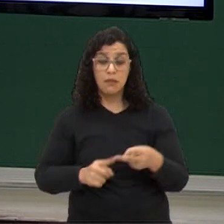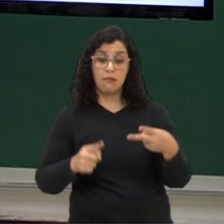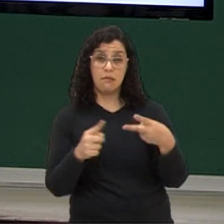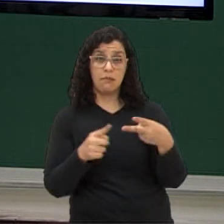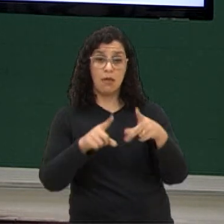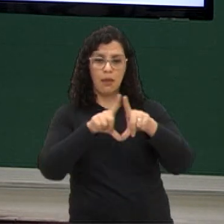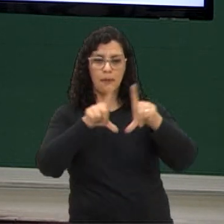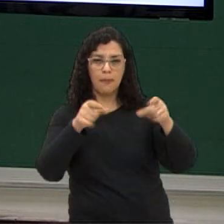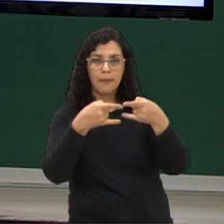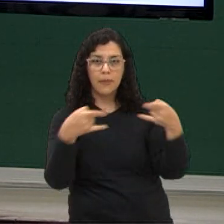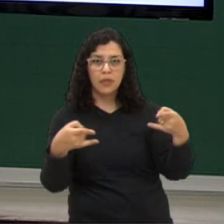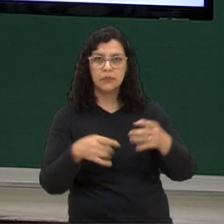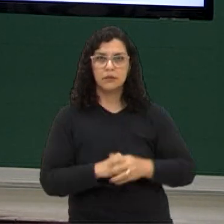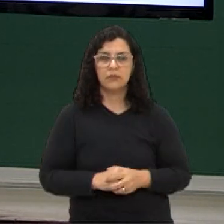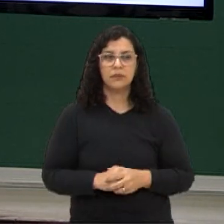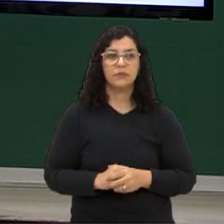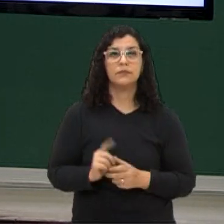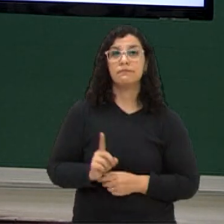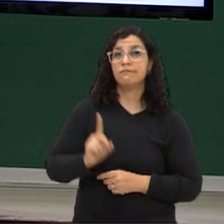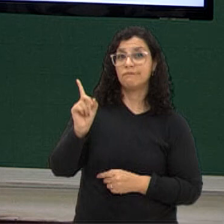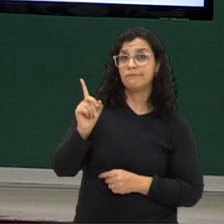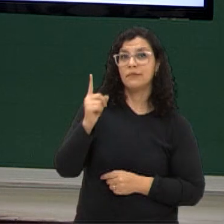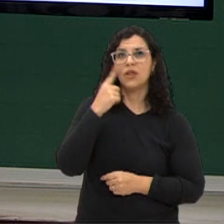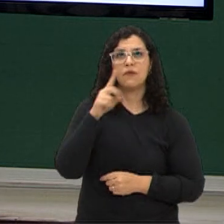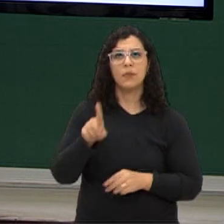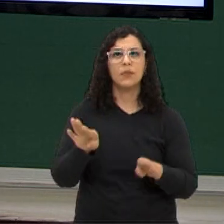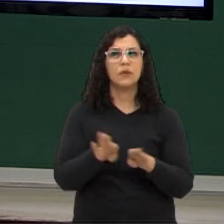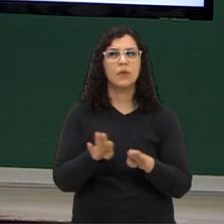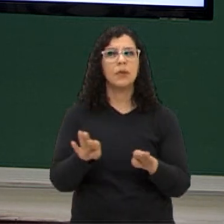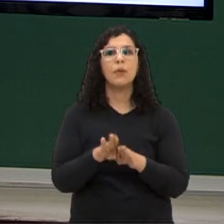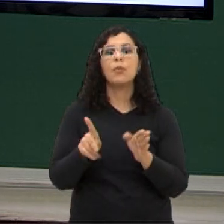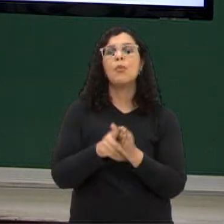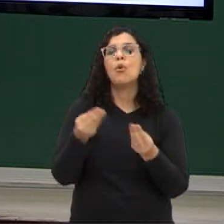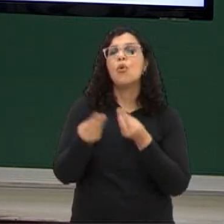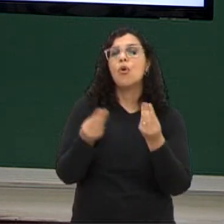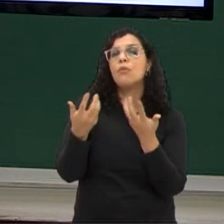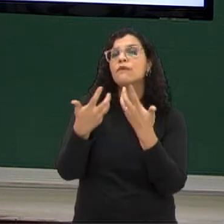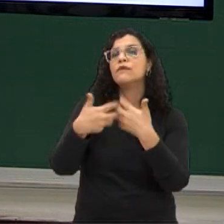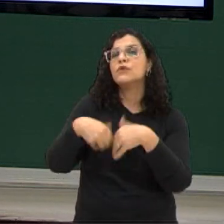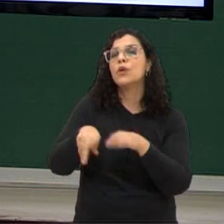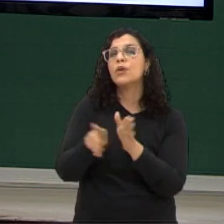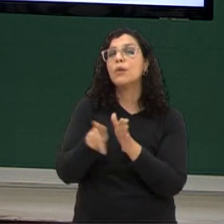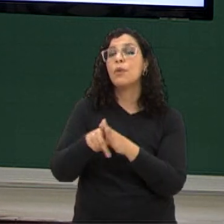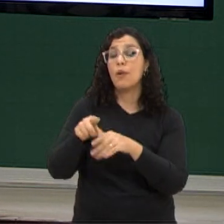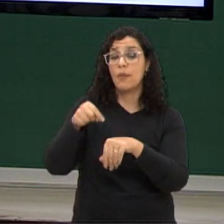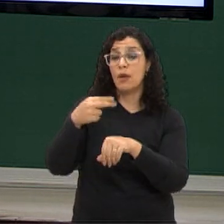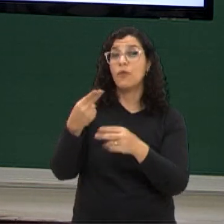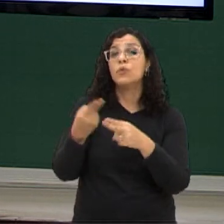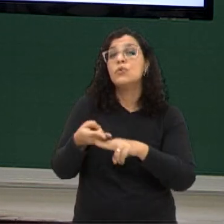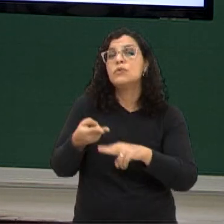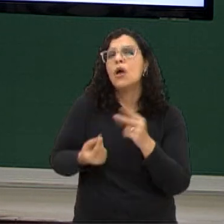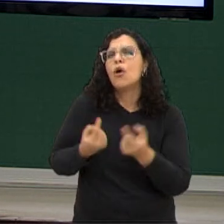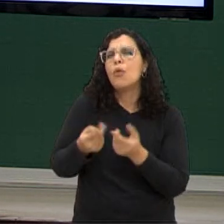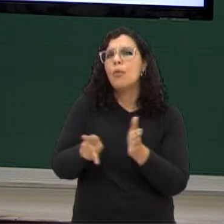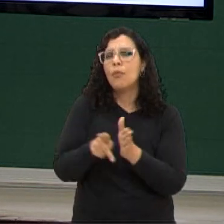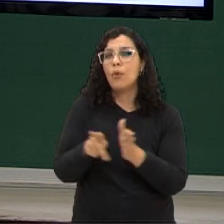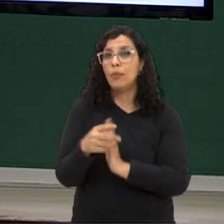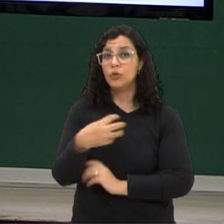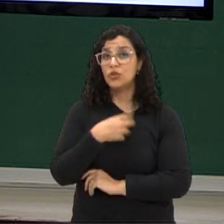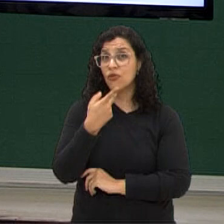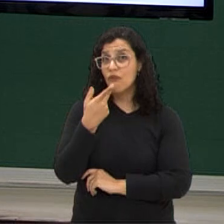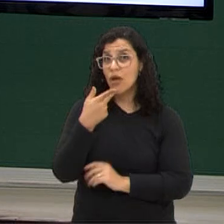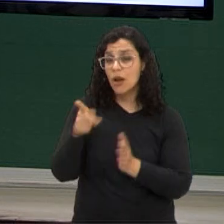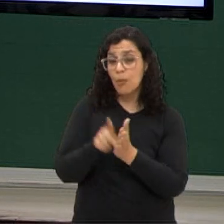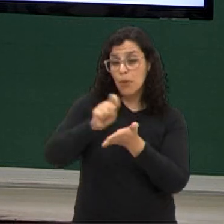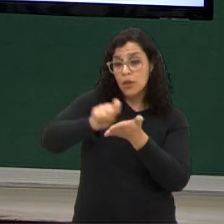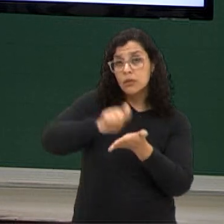bilhete de passagem. E também vimos o empleo de las horas, então o emprego das horas, né? As expressões também que utilizamos